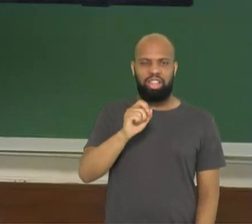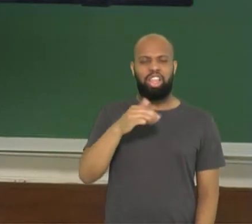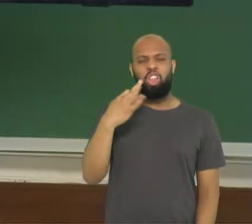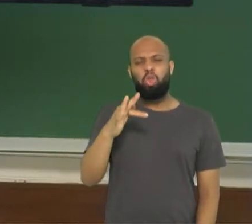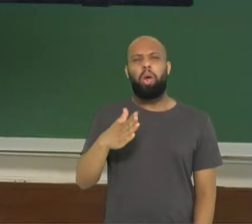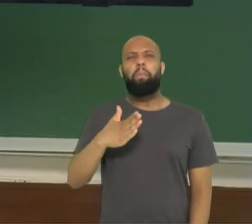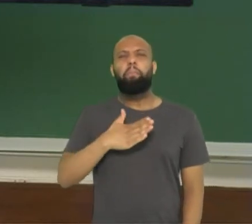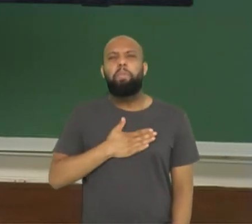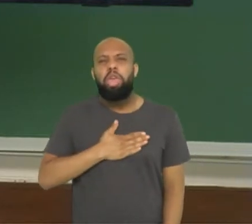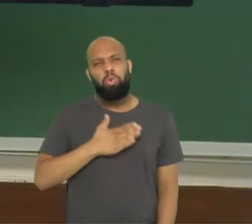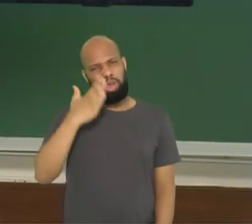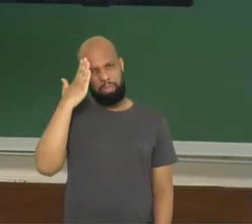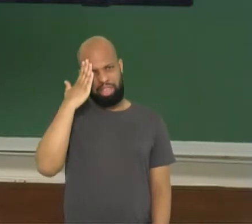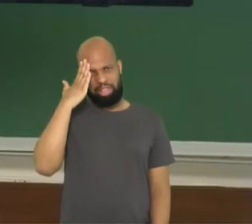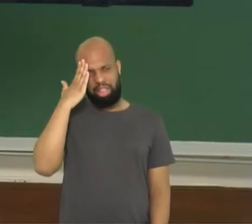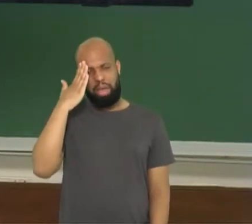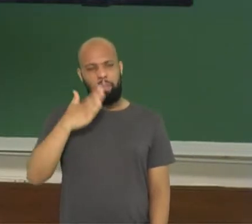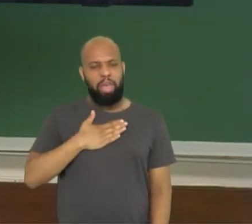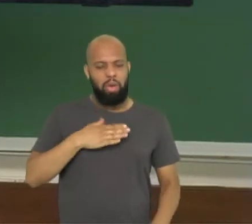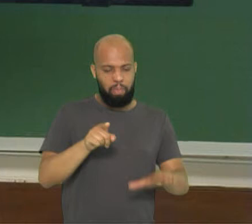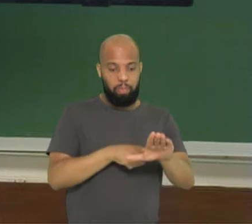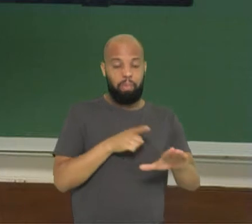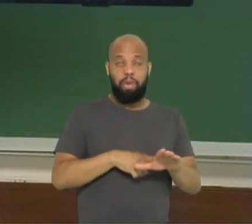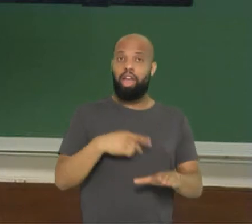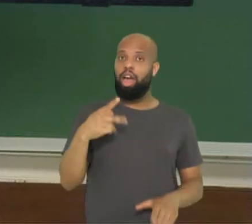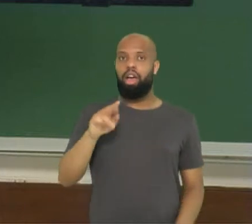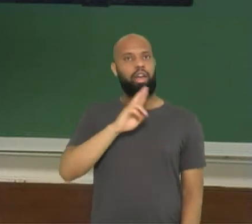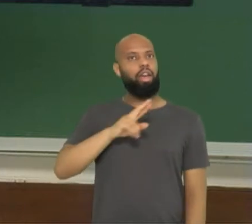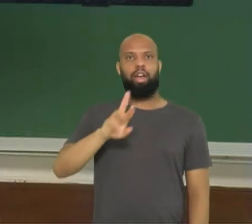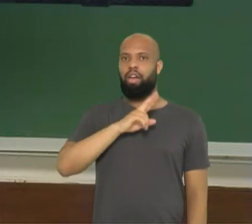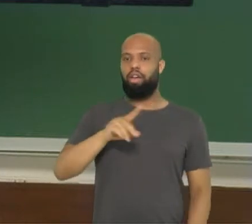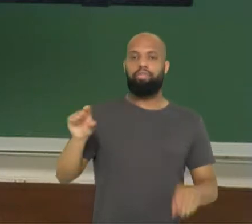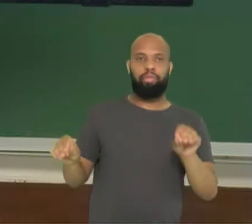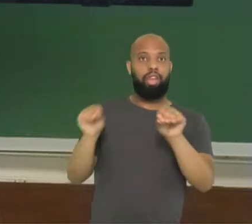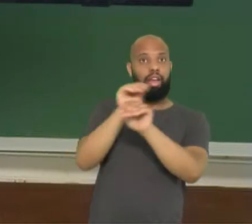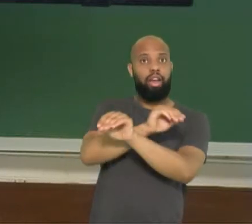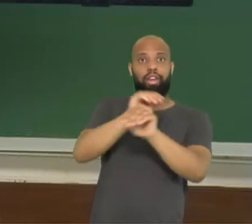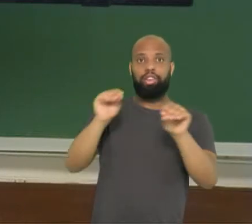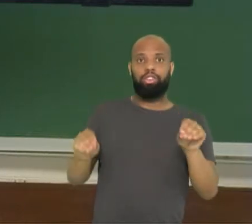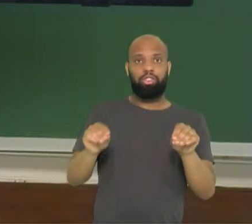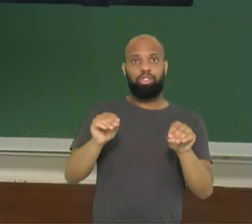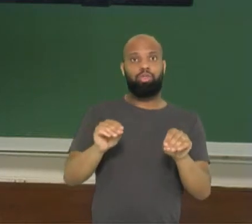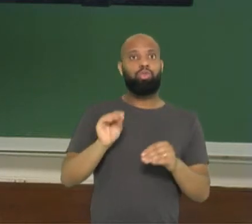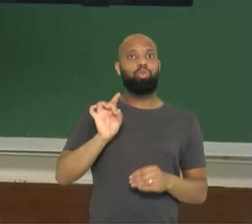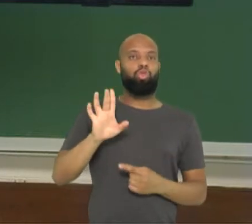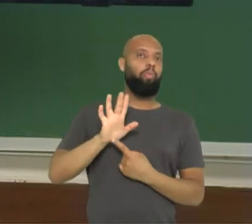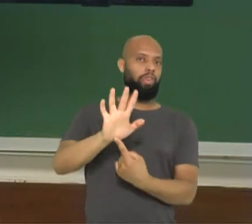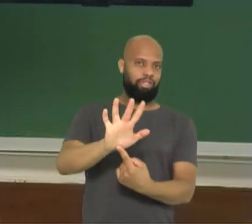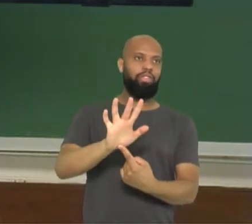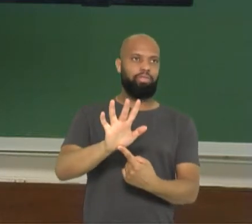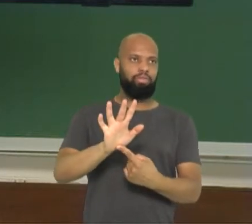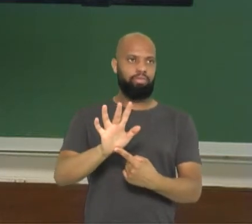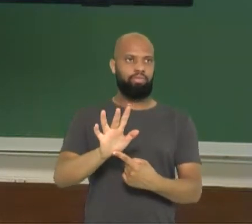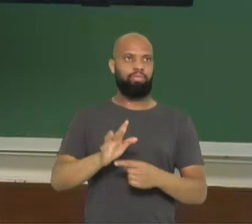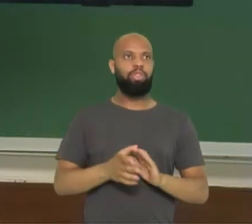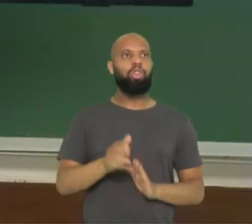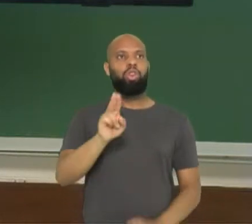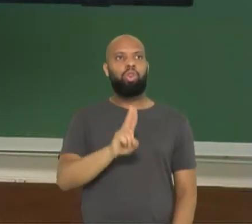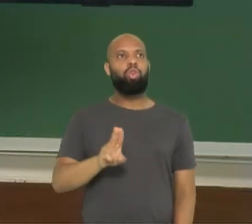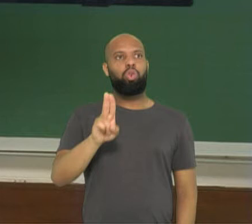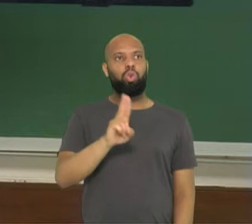pé, né? Nós usamos o possessivo. Aqui, acá, em língua espanhola, jamás. Vamos utilizar o